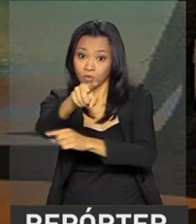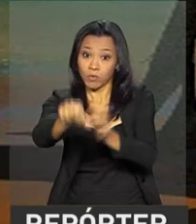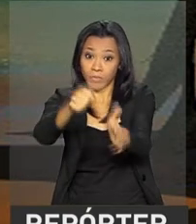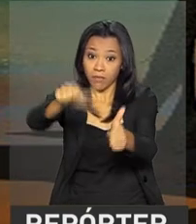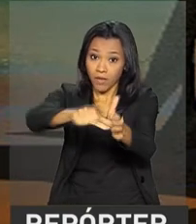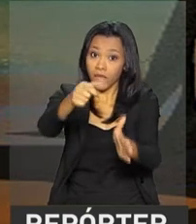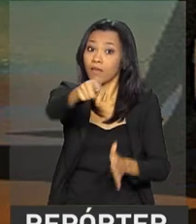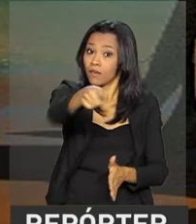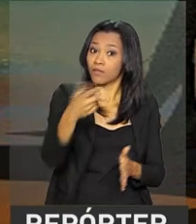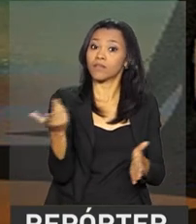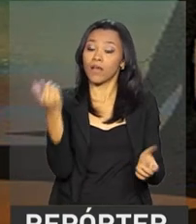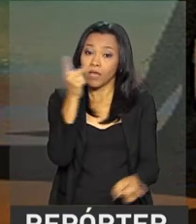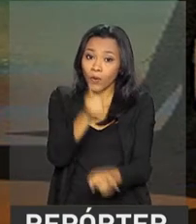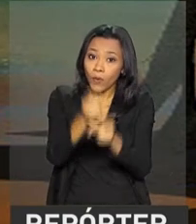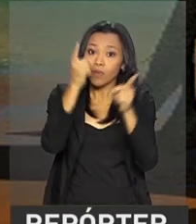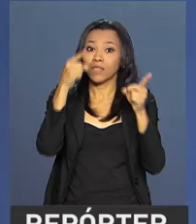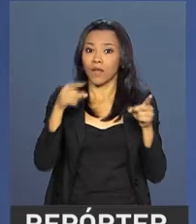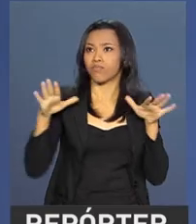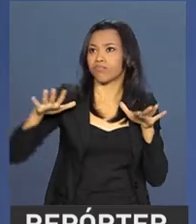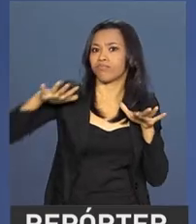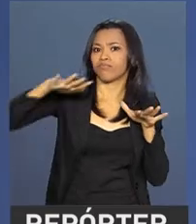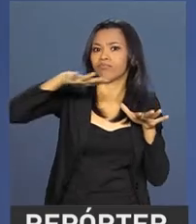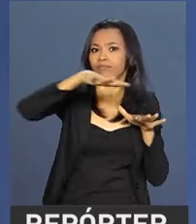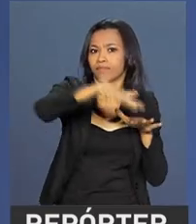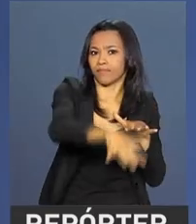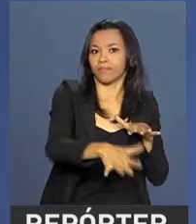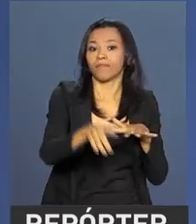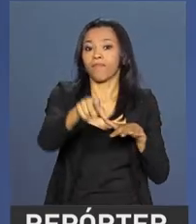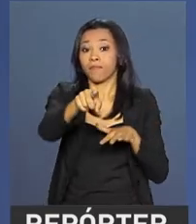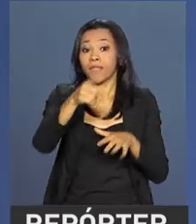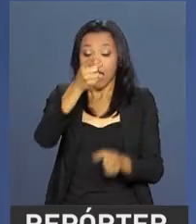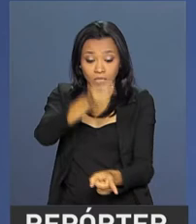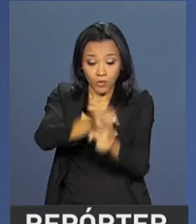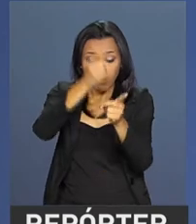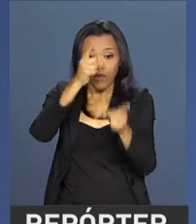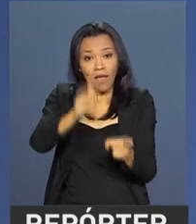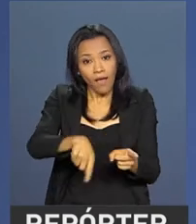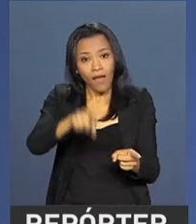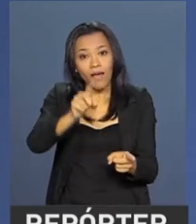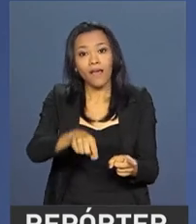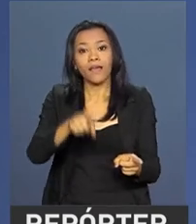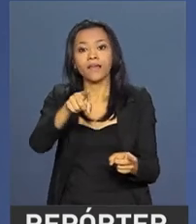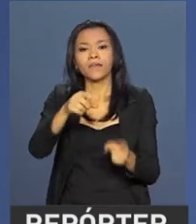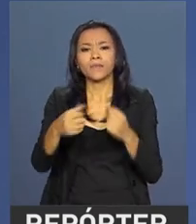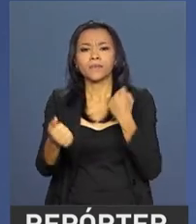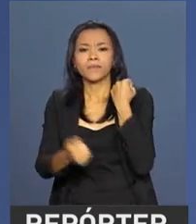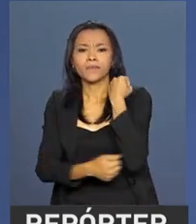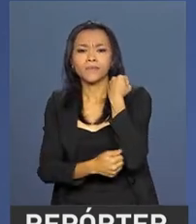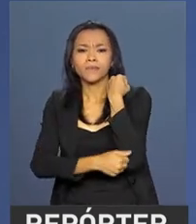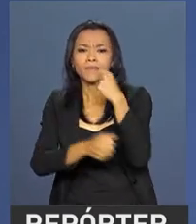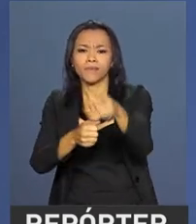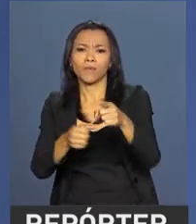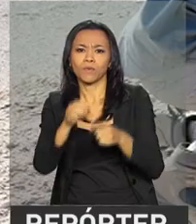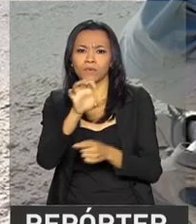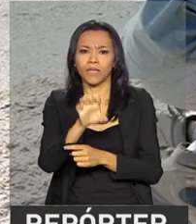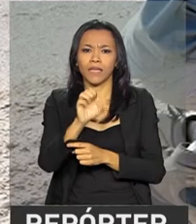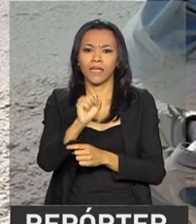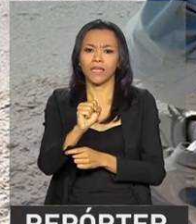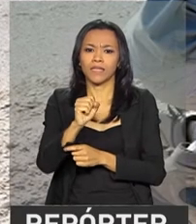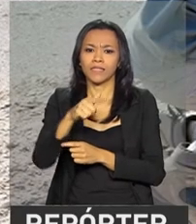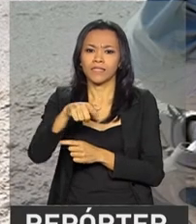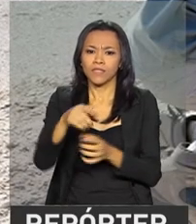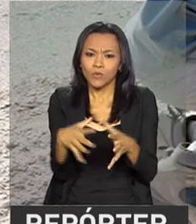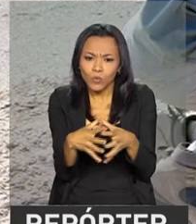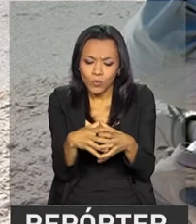a desenvolverem o vôo ativo a novidade da descoberta ficou por conta do esqueleto preservado dos embriões o